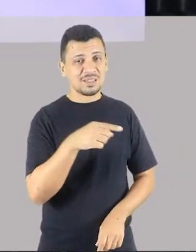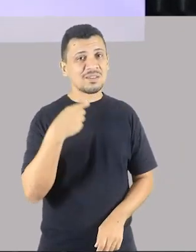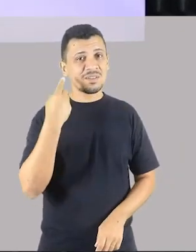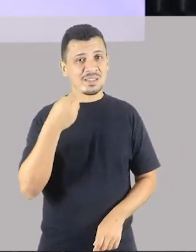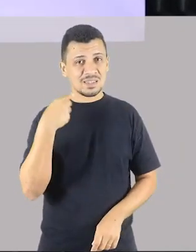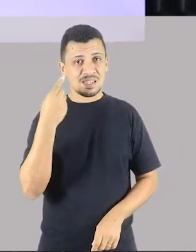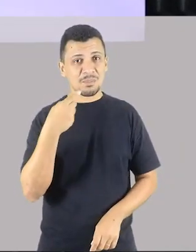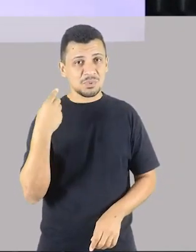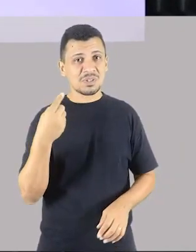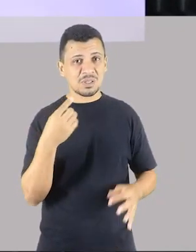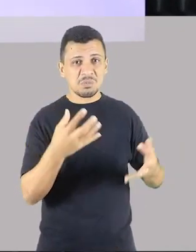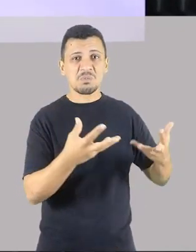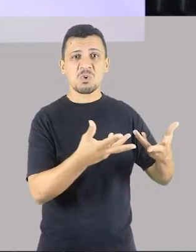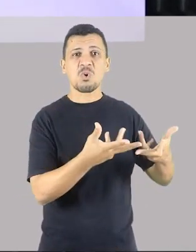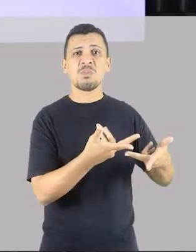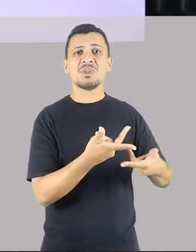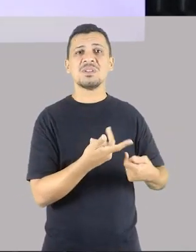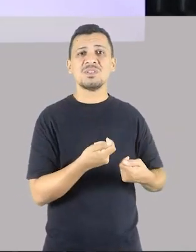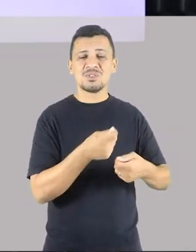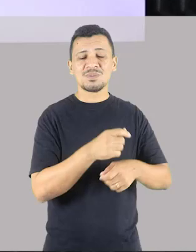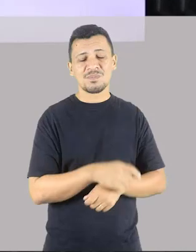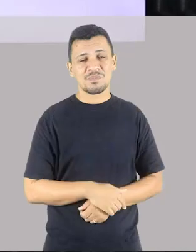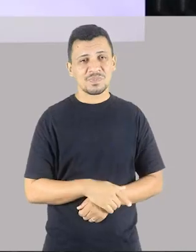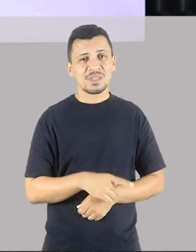ele assume um sentido